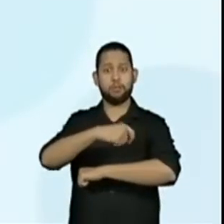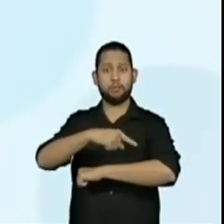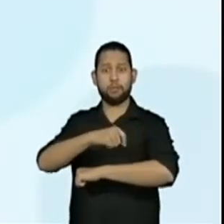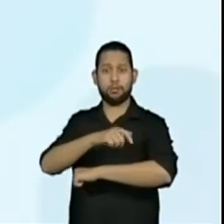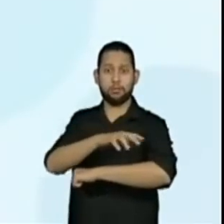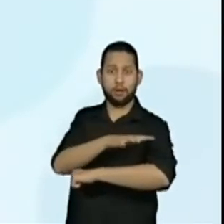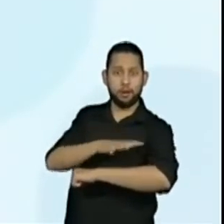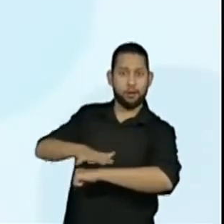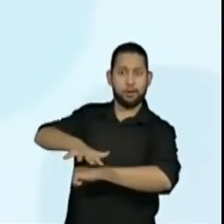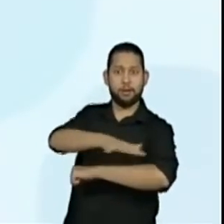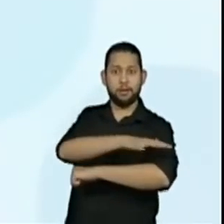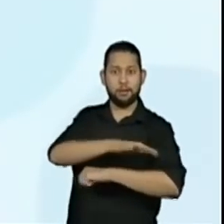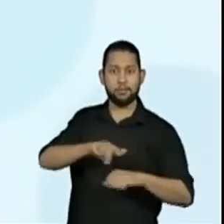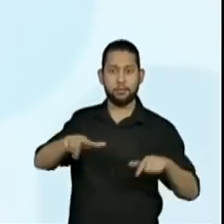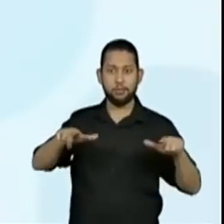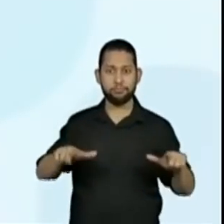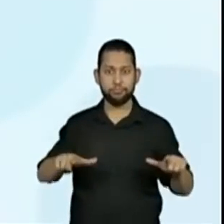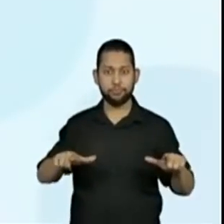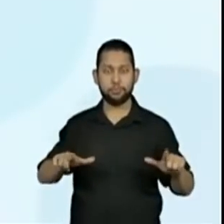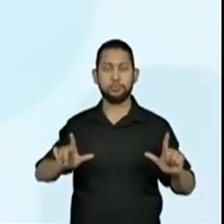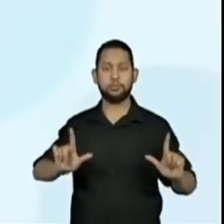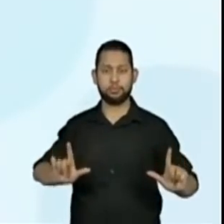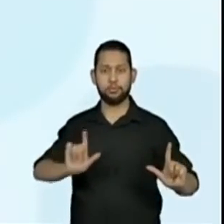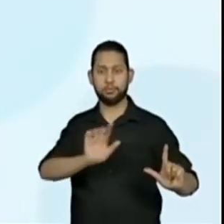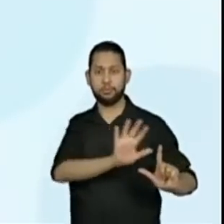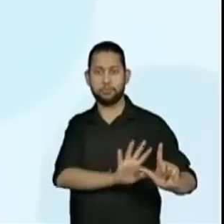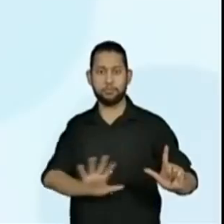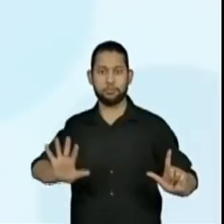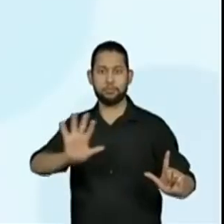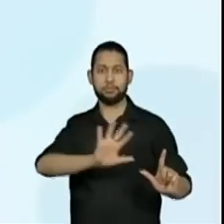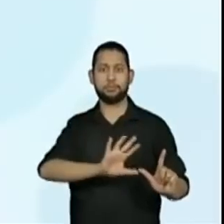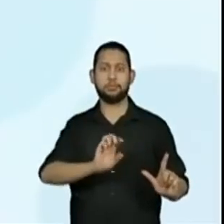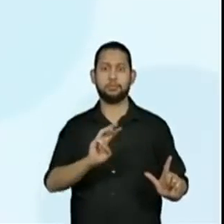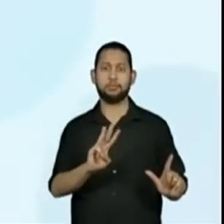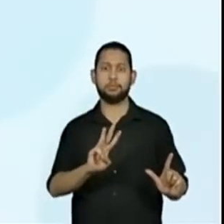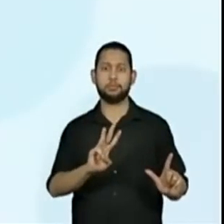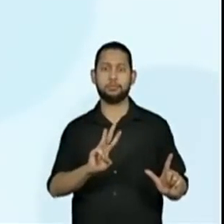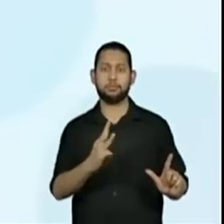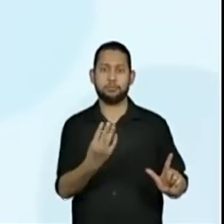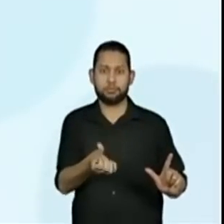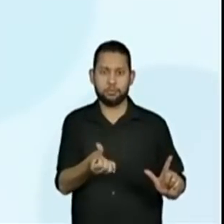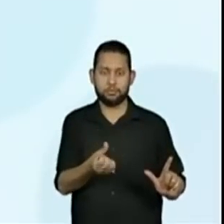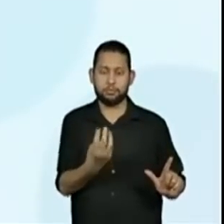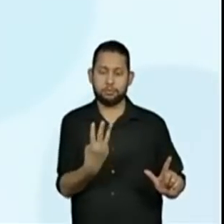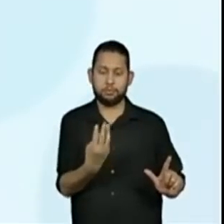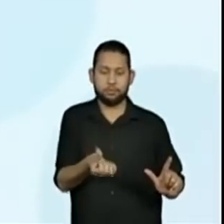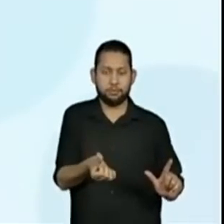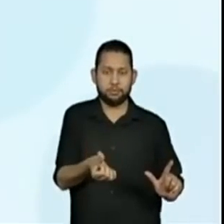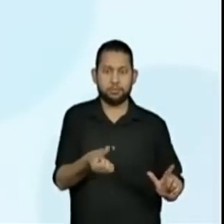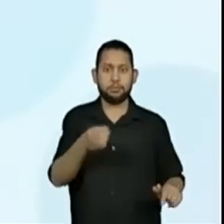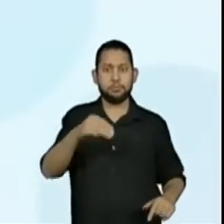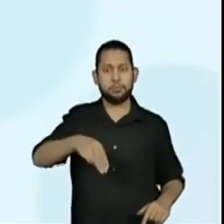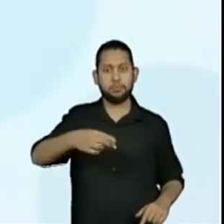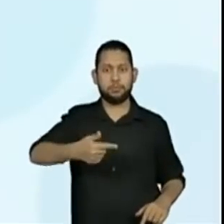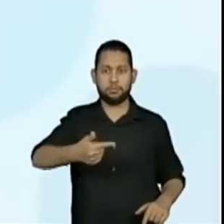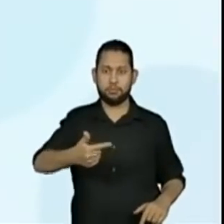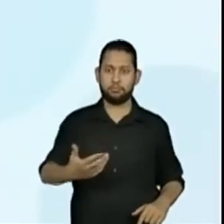36 M área igual 36 M